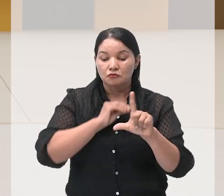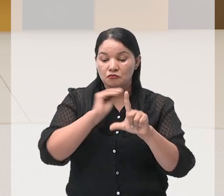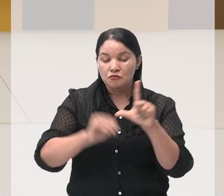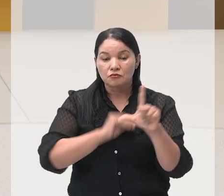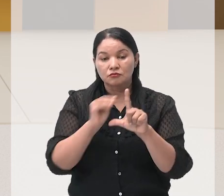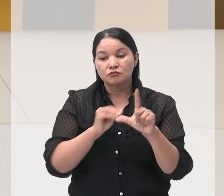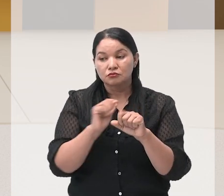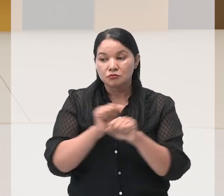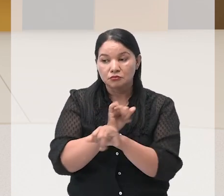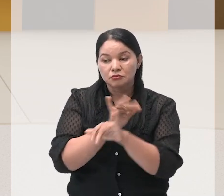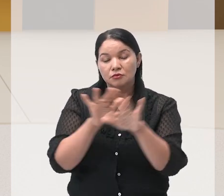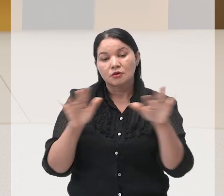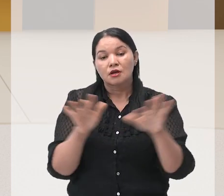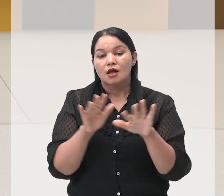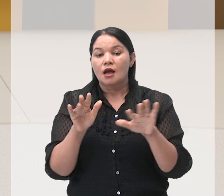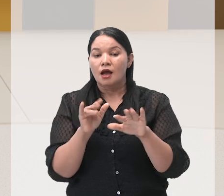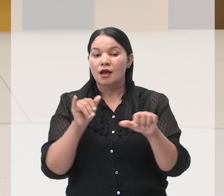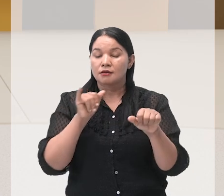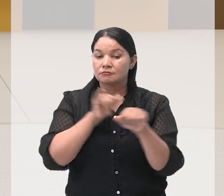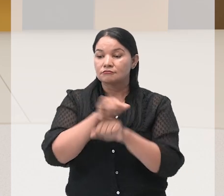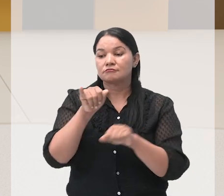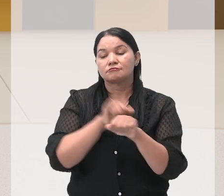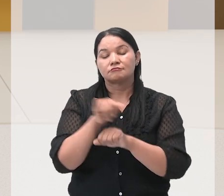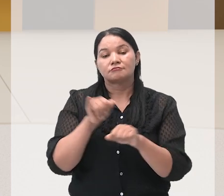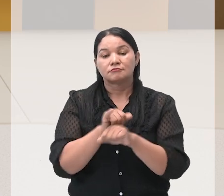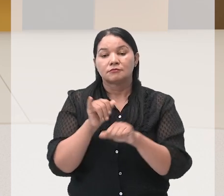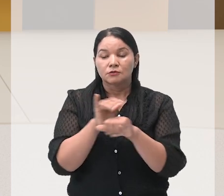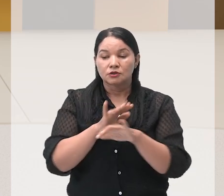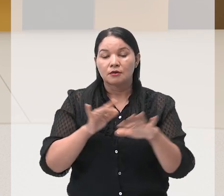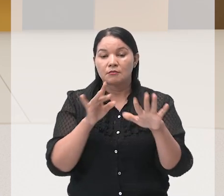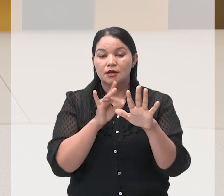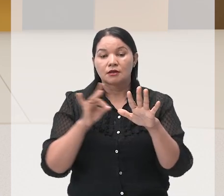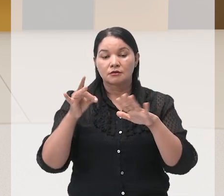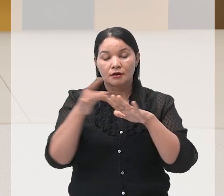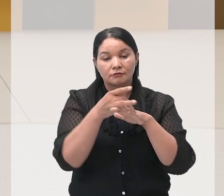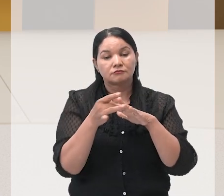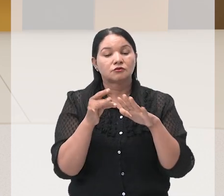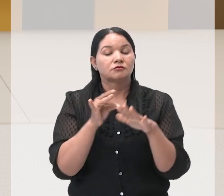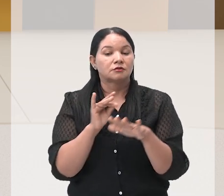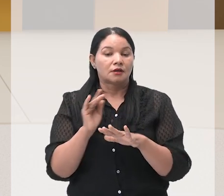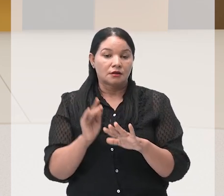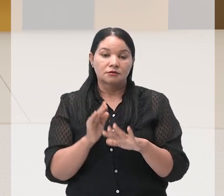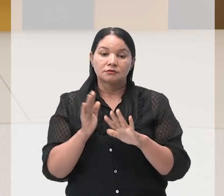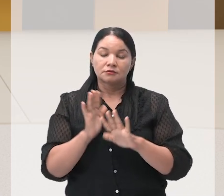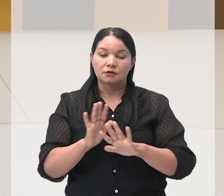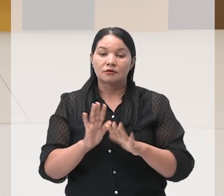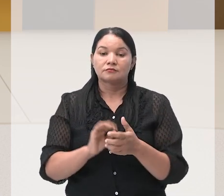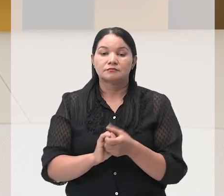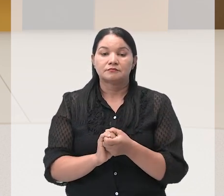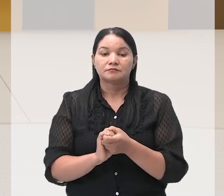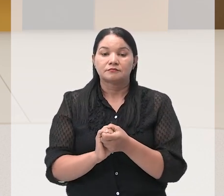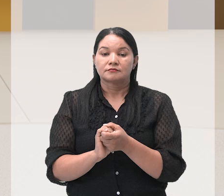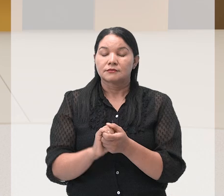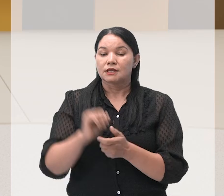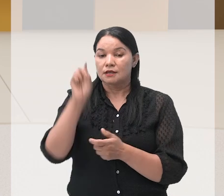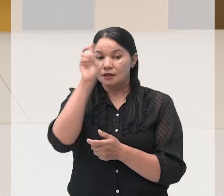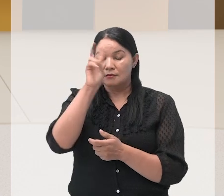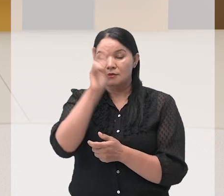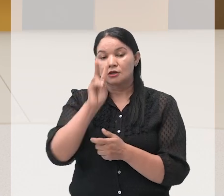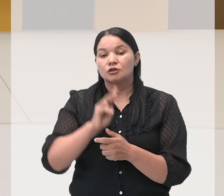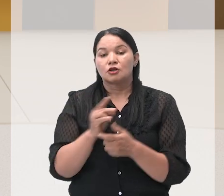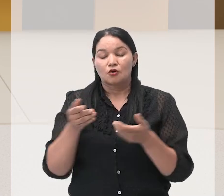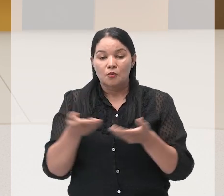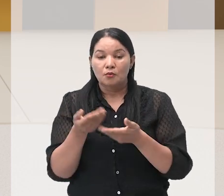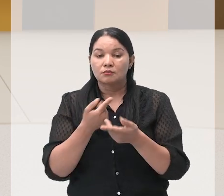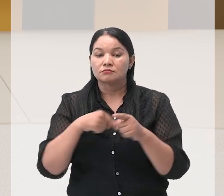só para a gente recapitular aqui esse primeiro momento, desconfie desses títulos sensacionalistas, verifique